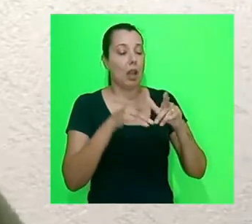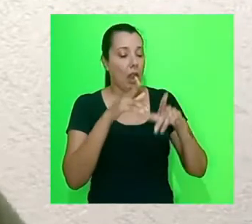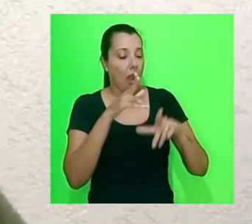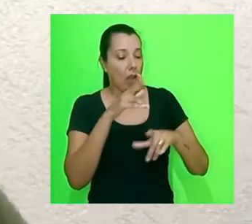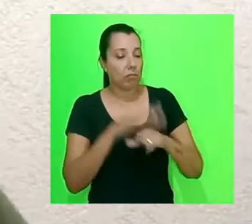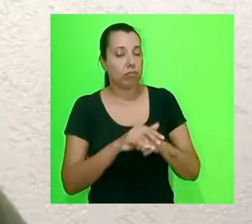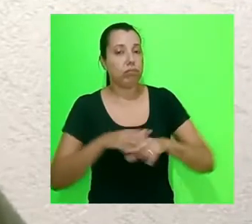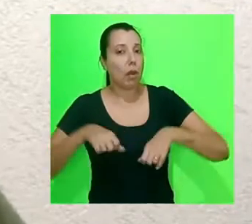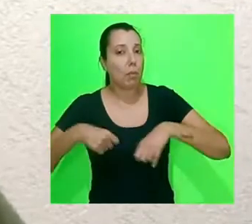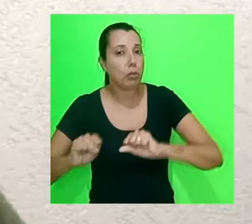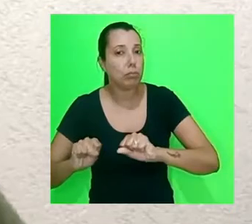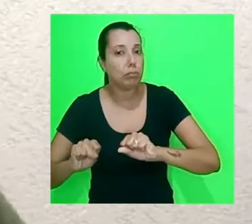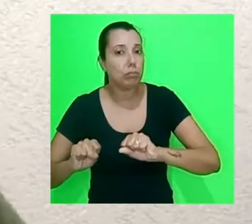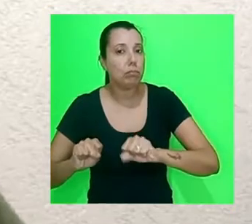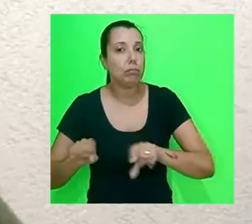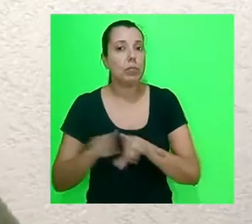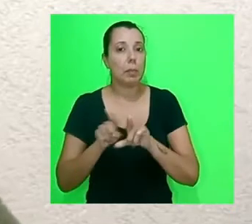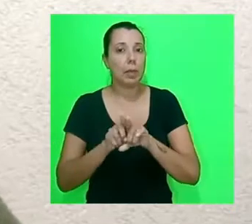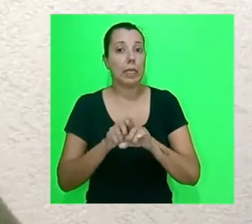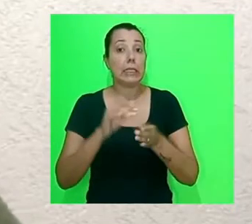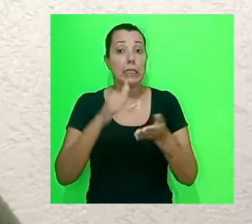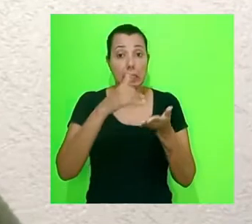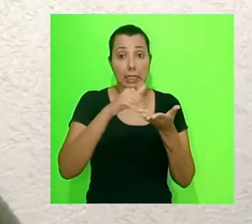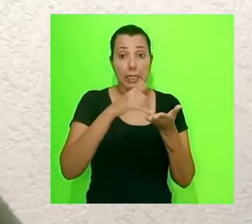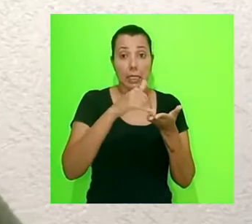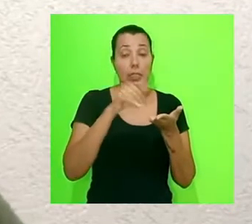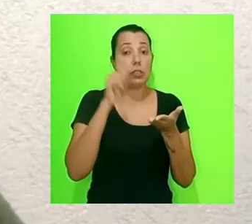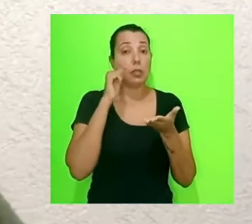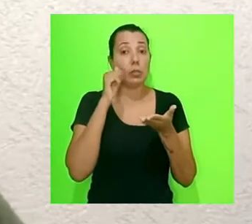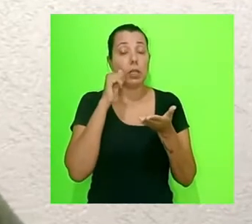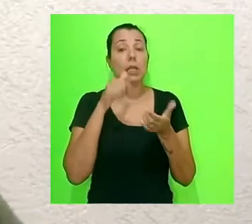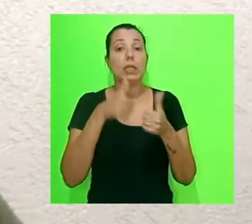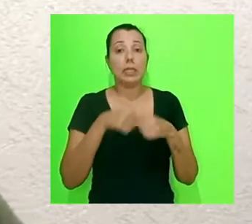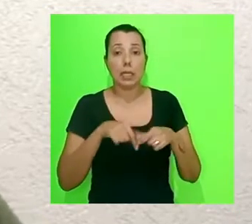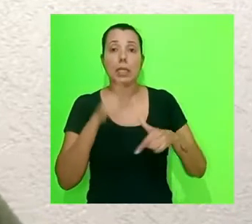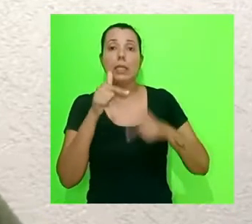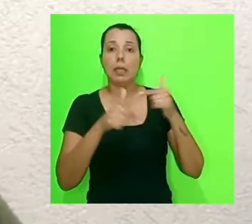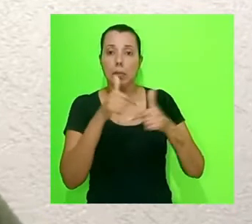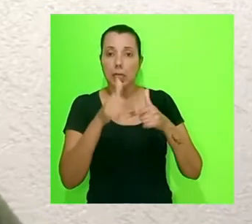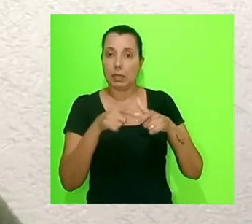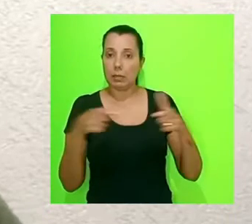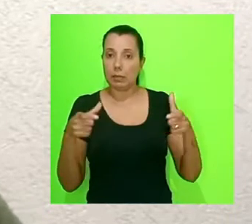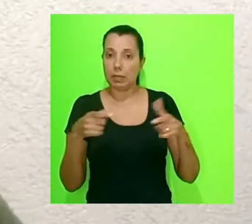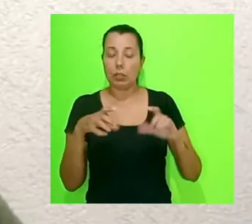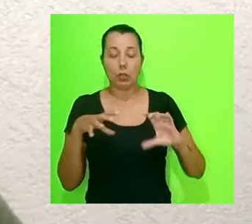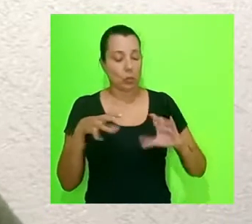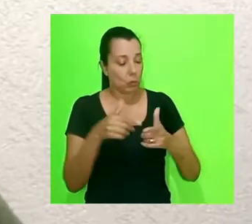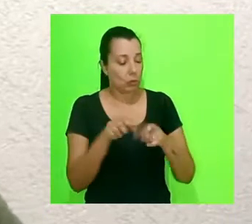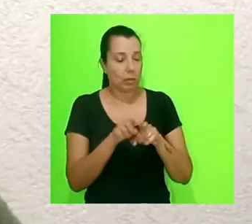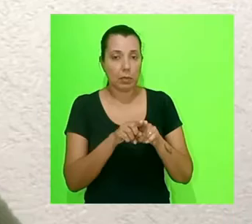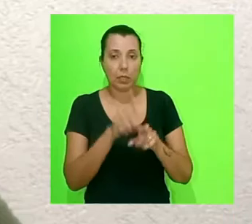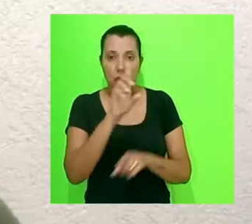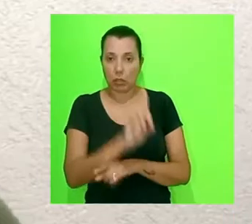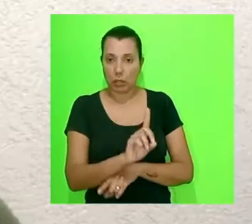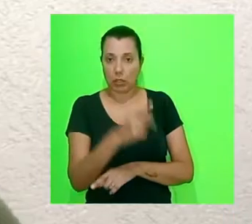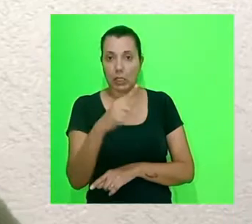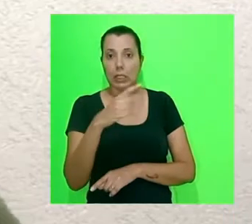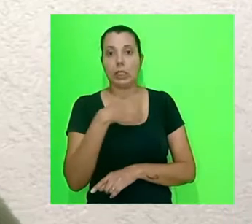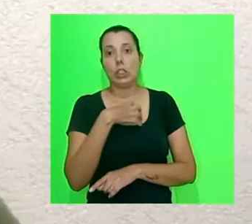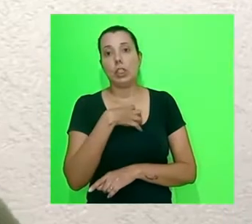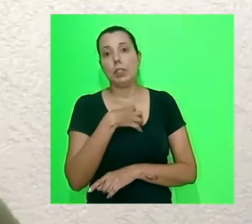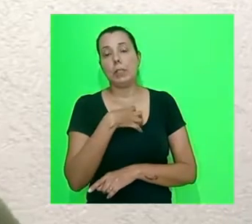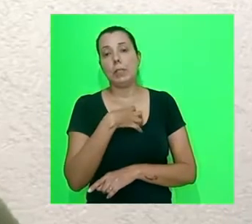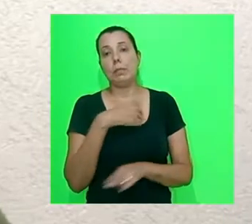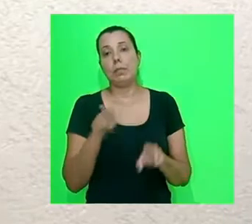luta contra esse vírus invisível e que também foram agredidas lá no Congresso. Um grande abraço